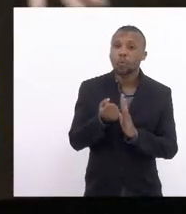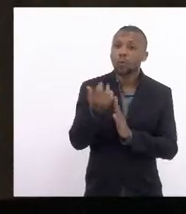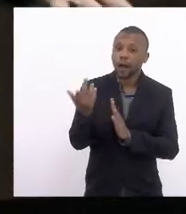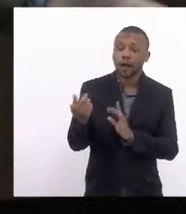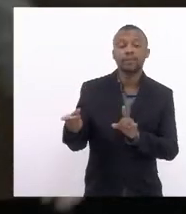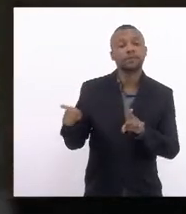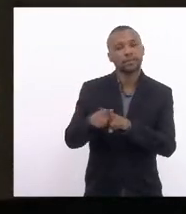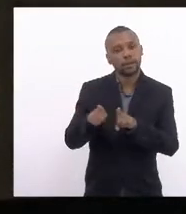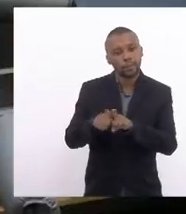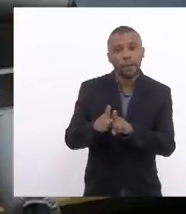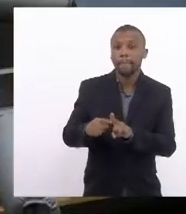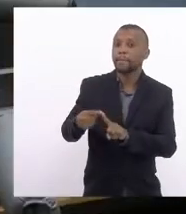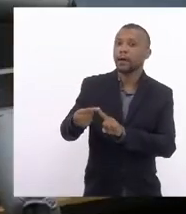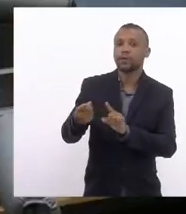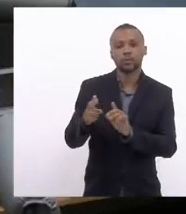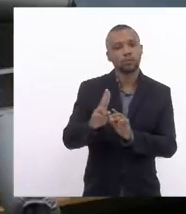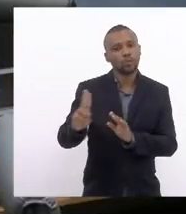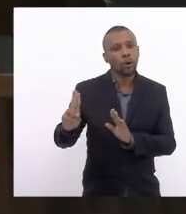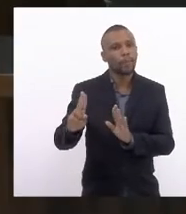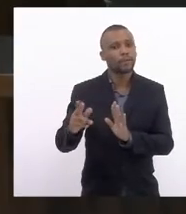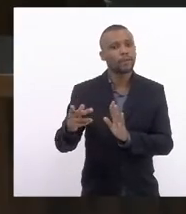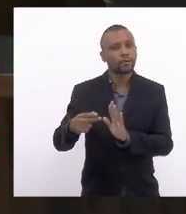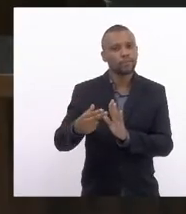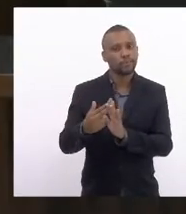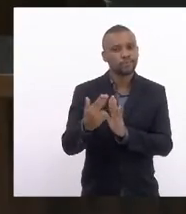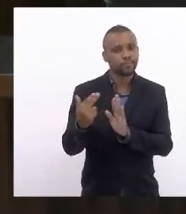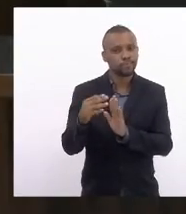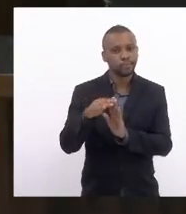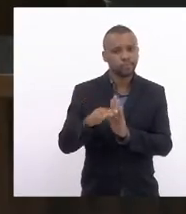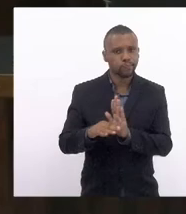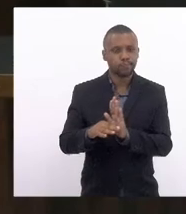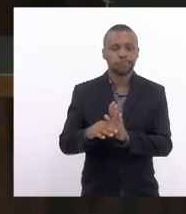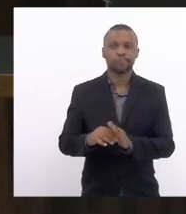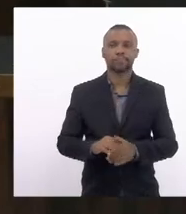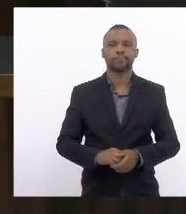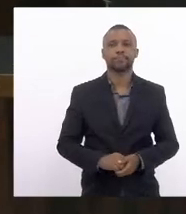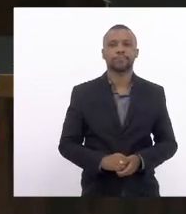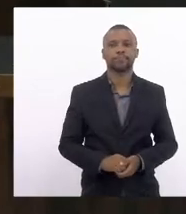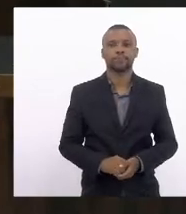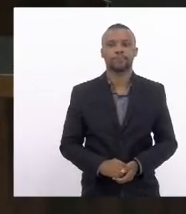também. Nominal, né? Com certeza. Deputado, verificação nominal.